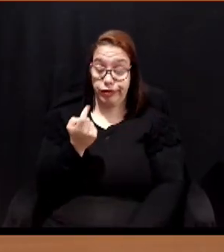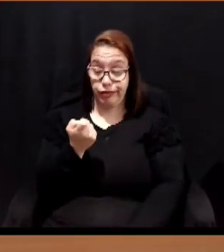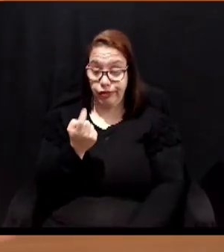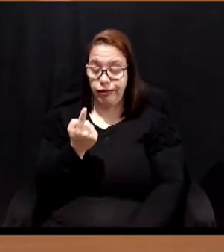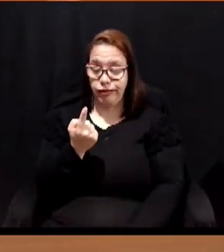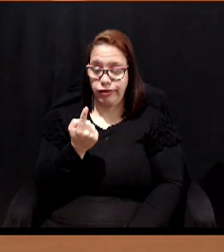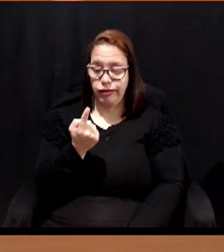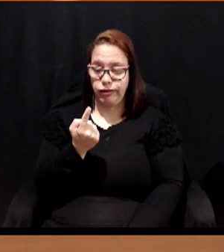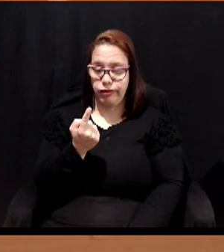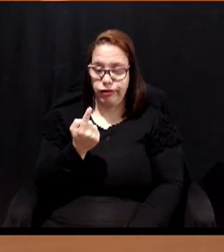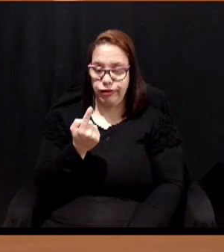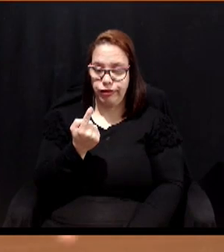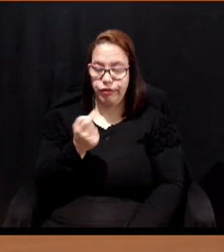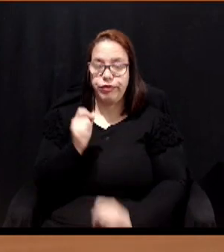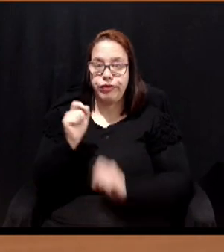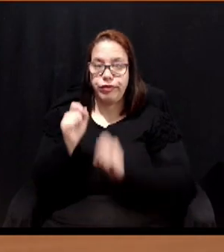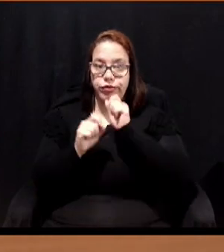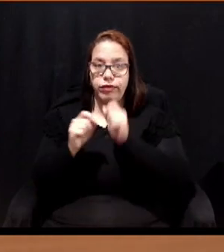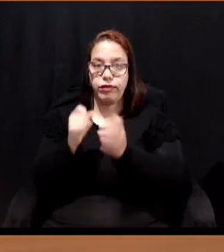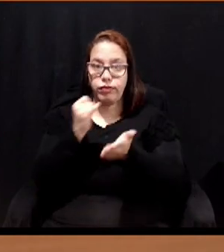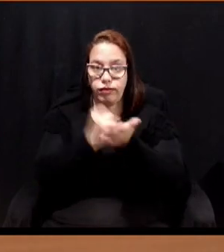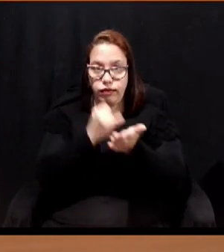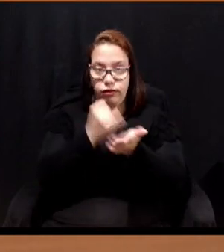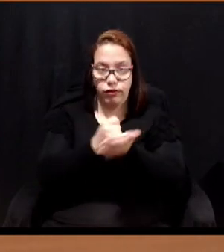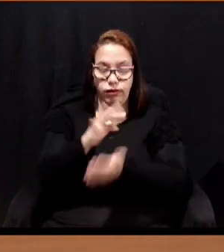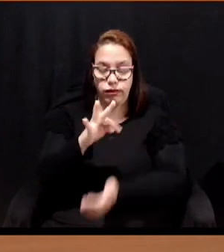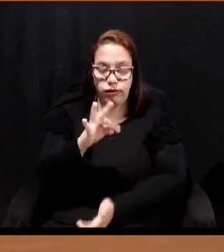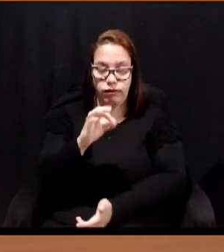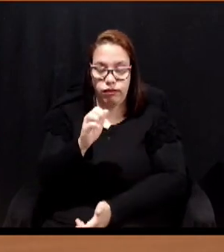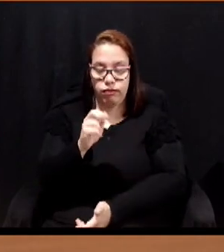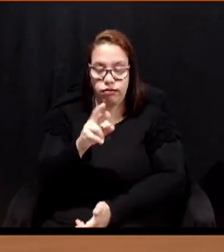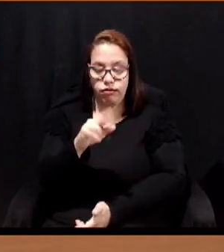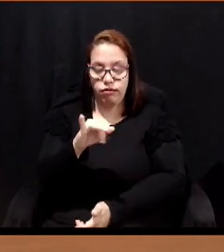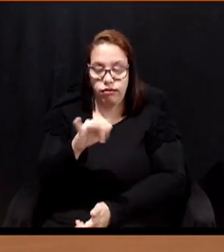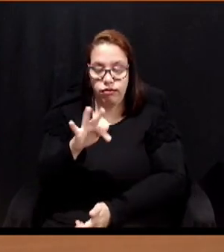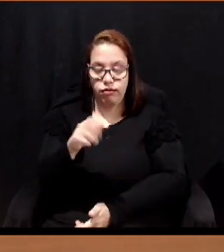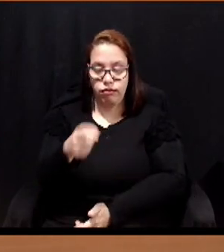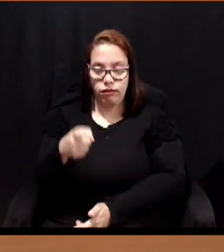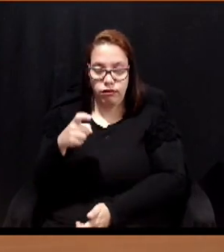é a questão do tarifaço, exatamente, do governo americano.